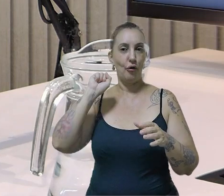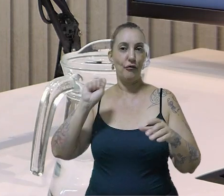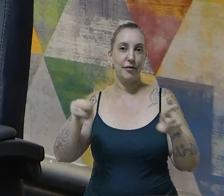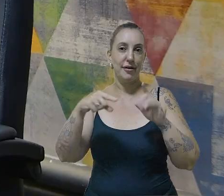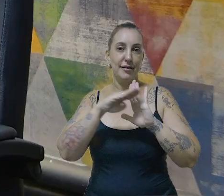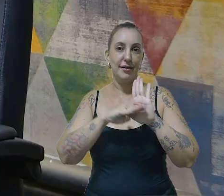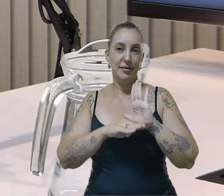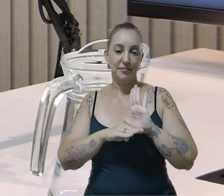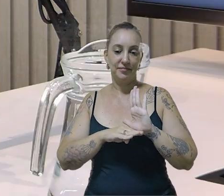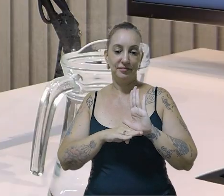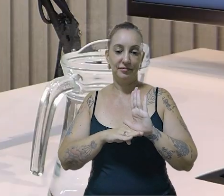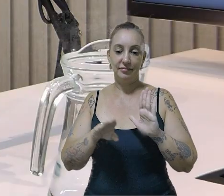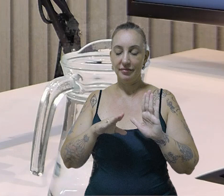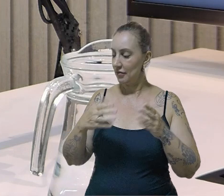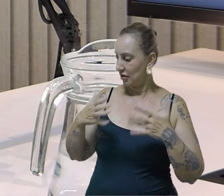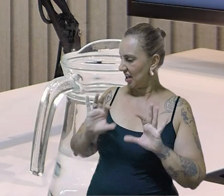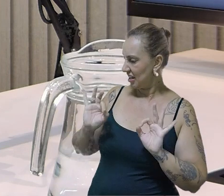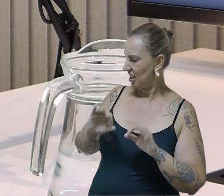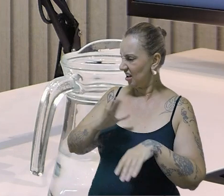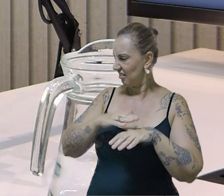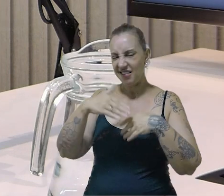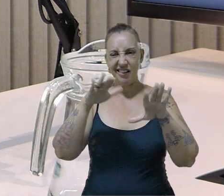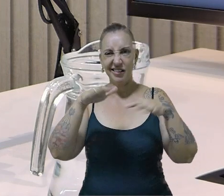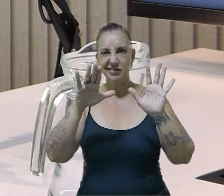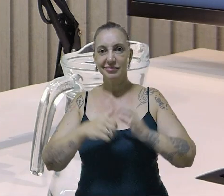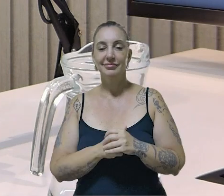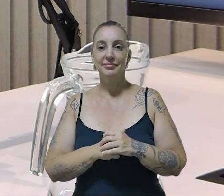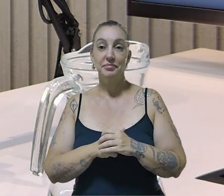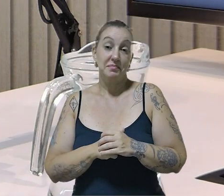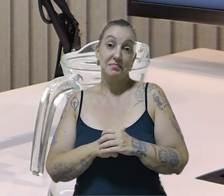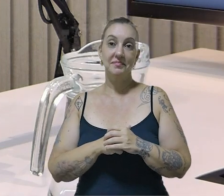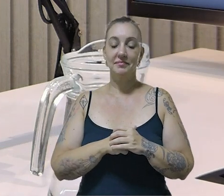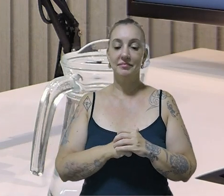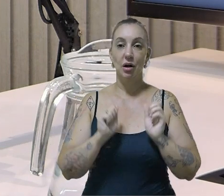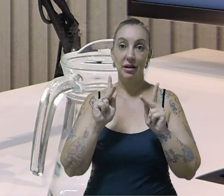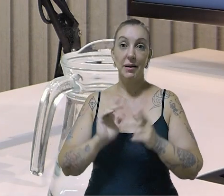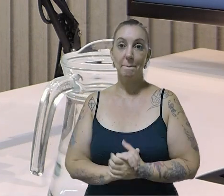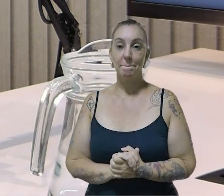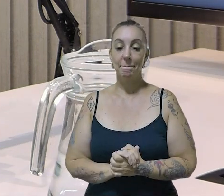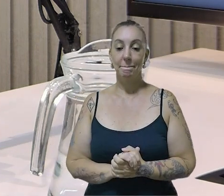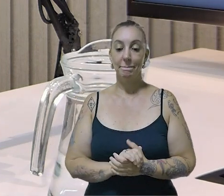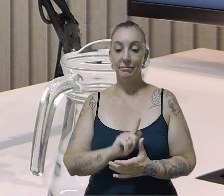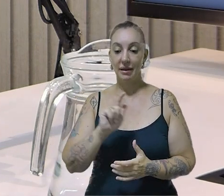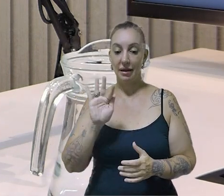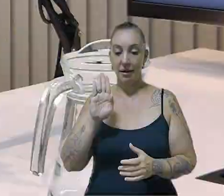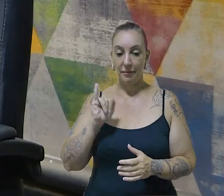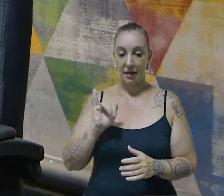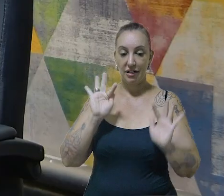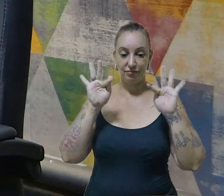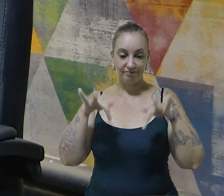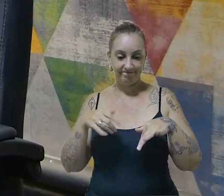vezes você fala Gente vocês não querem nada não não v v v Tá bom Gabi a gente tá chegando no